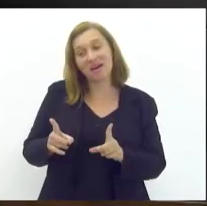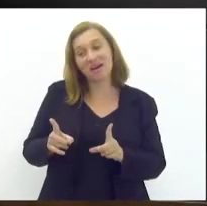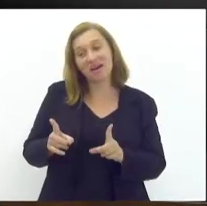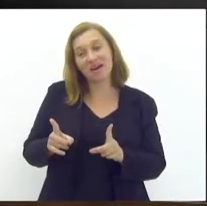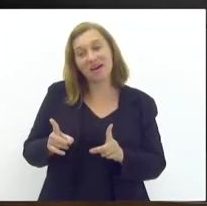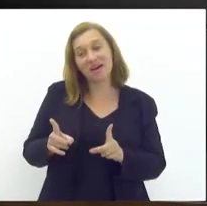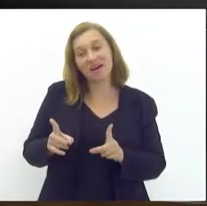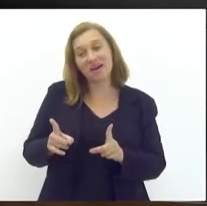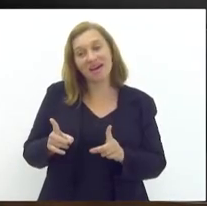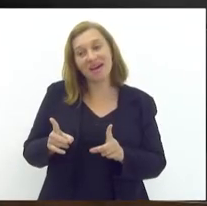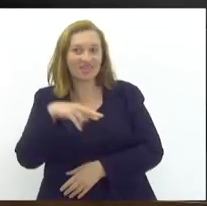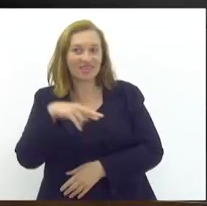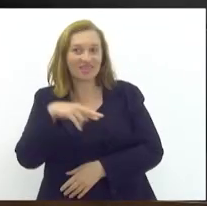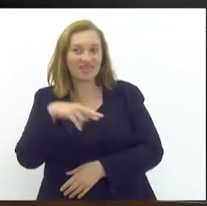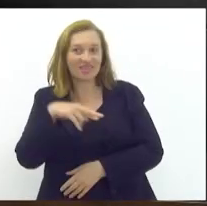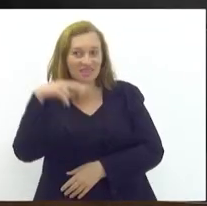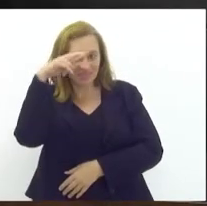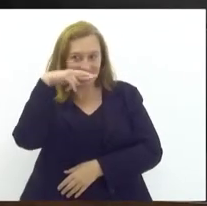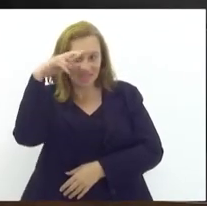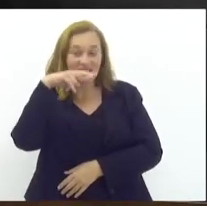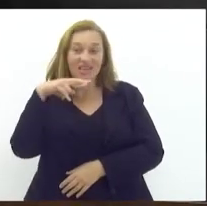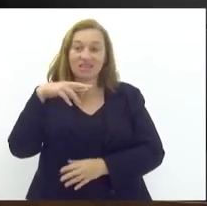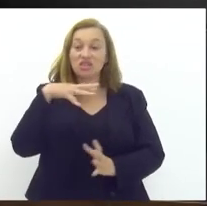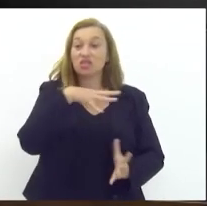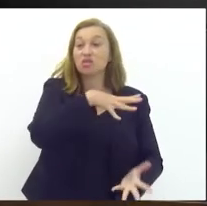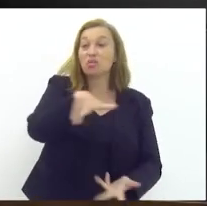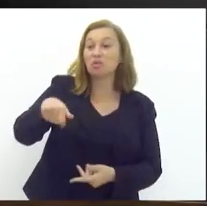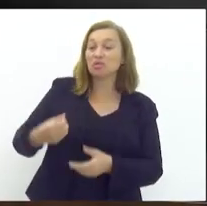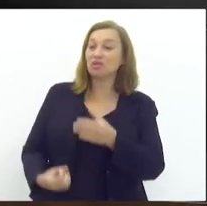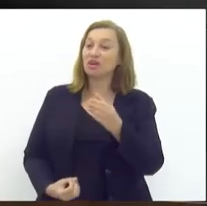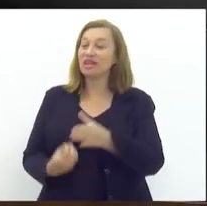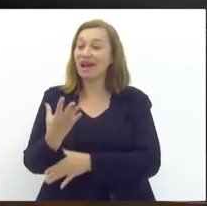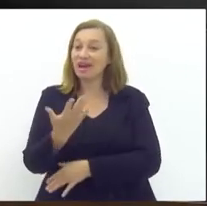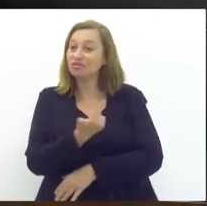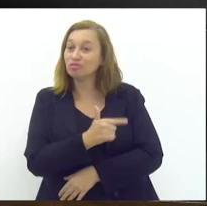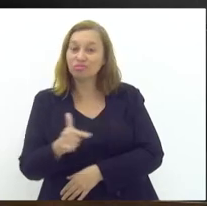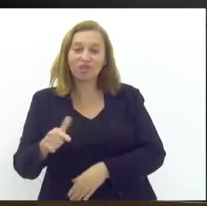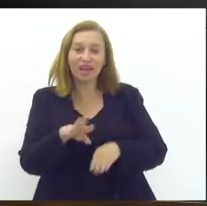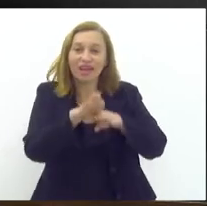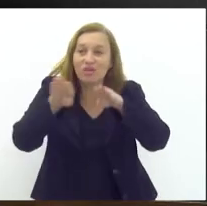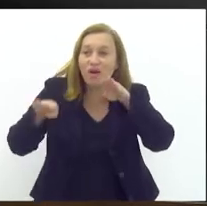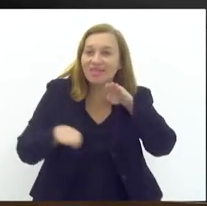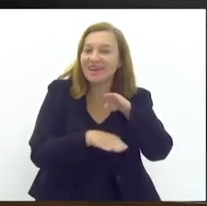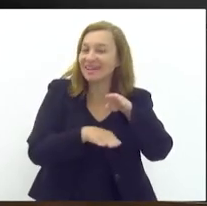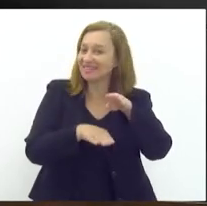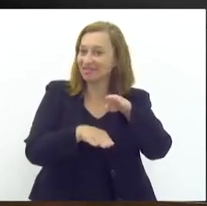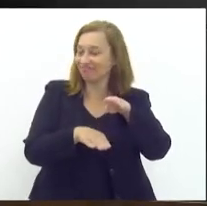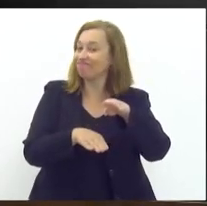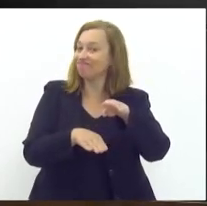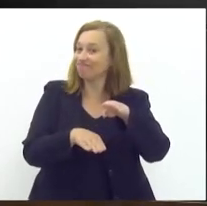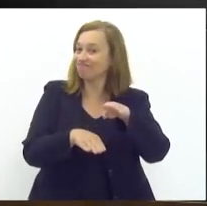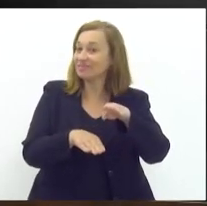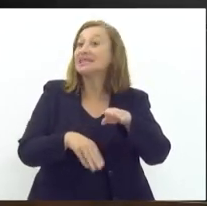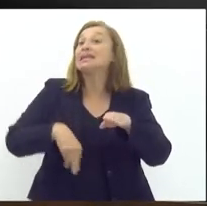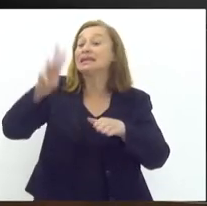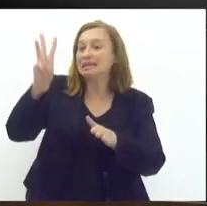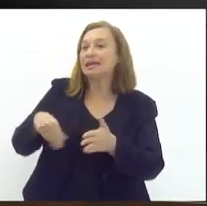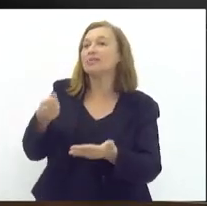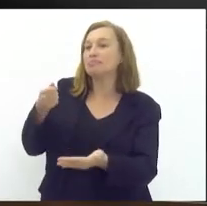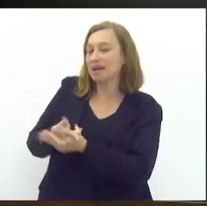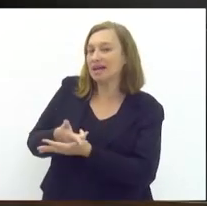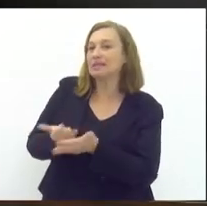via de consequência desde que o mundo é mundo não tem igualdade entre o físico e quem paga imposto